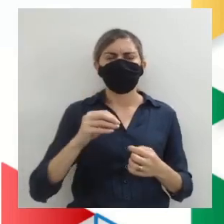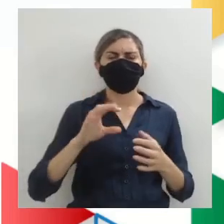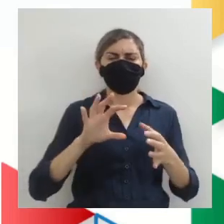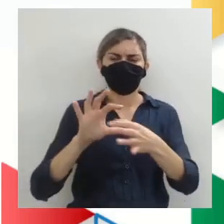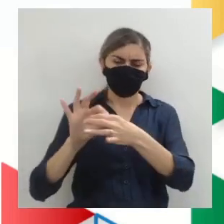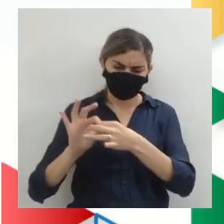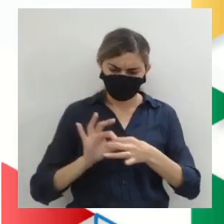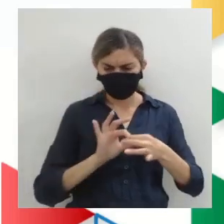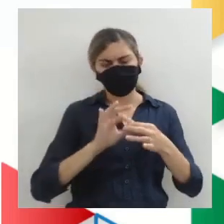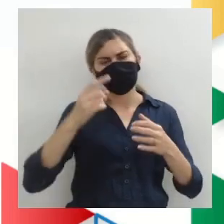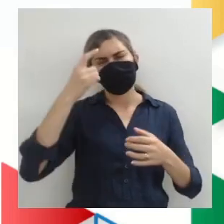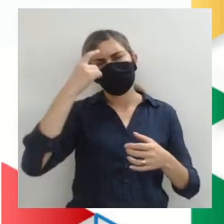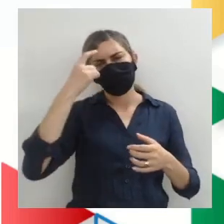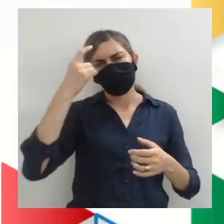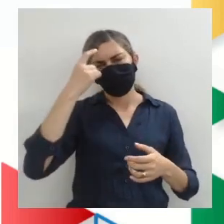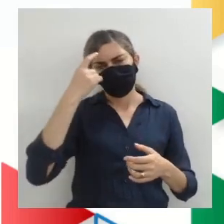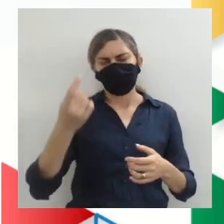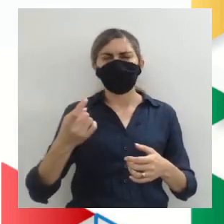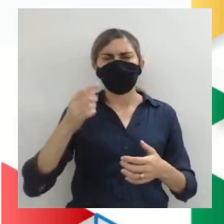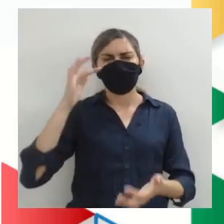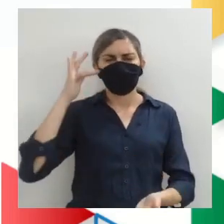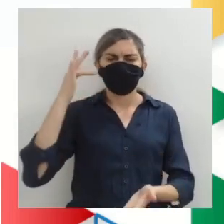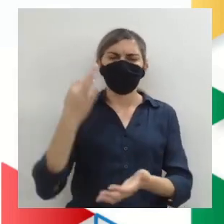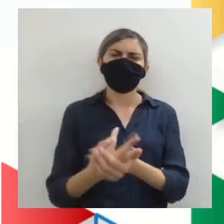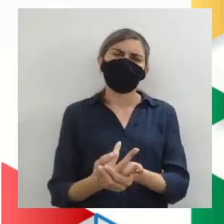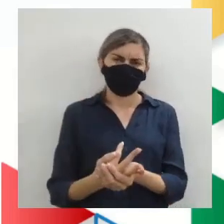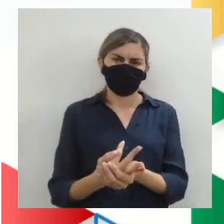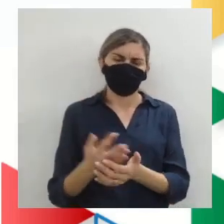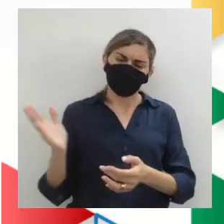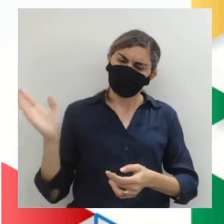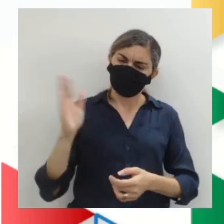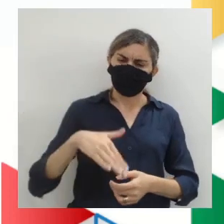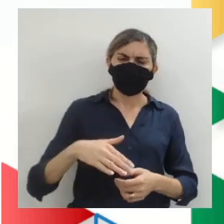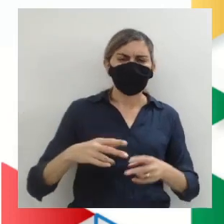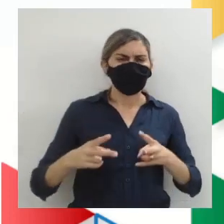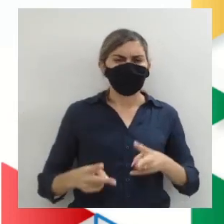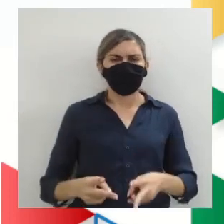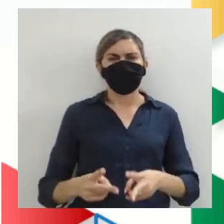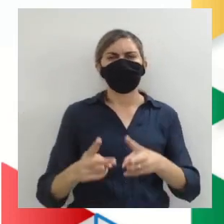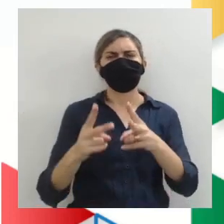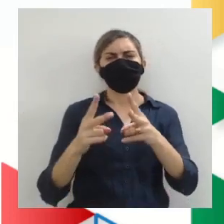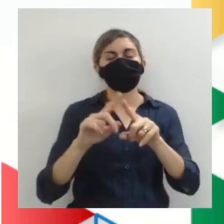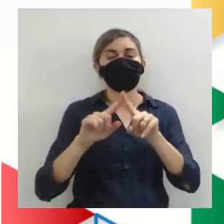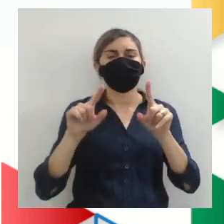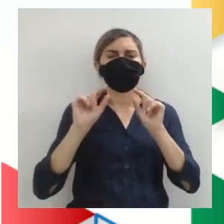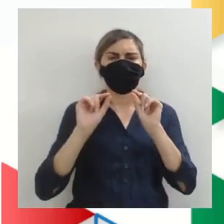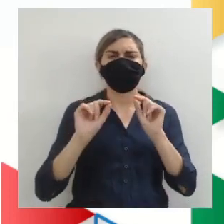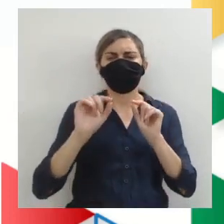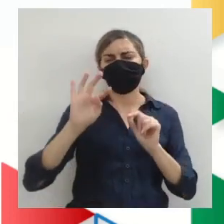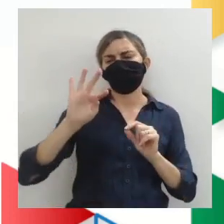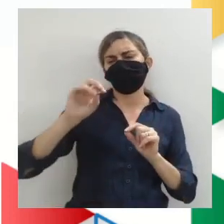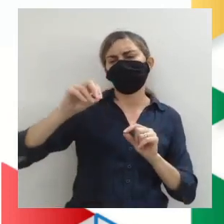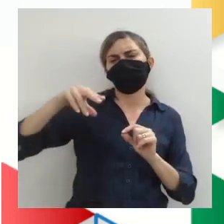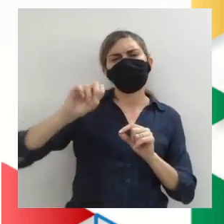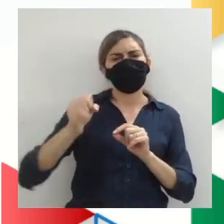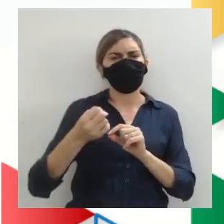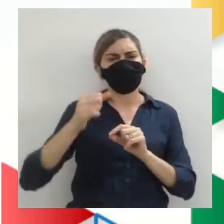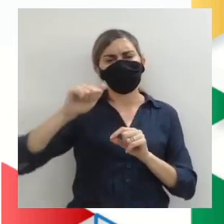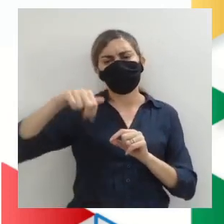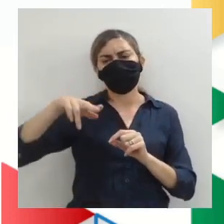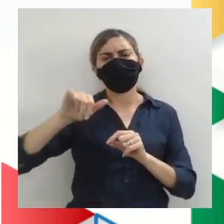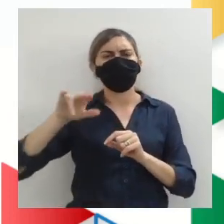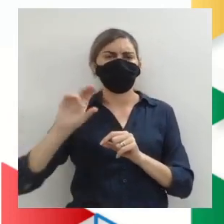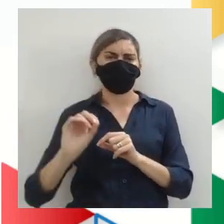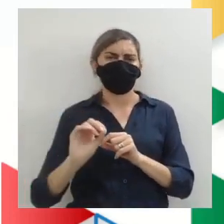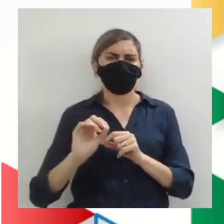união entre a razão e a fé. E vamos caminhar adiante. Mas quem é Tomás de Aquino? Vamos agora